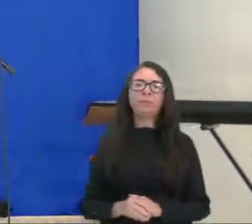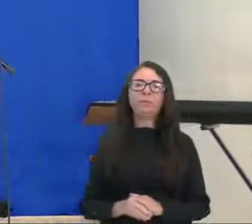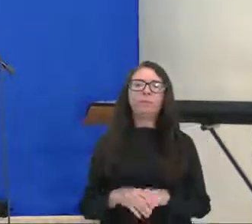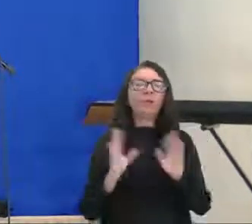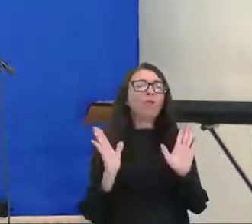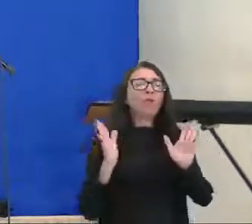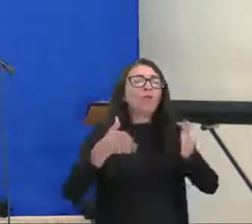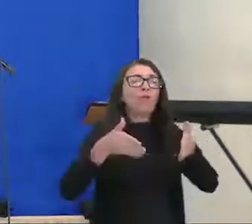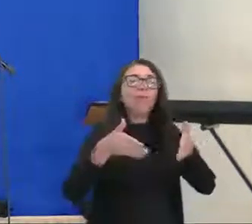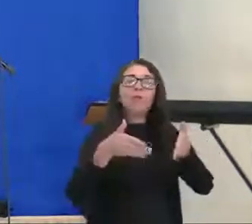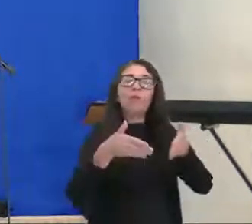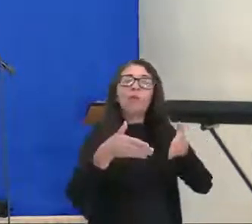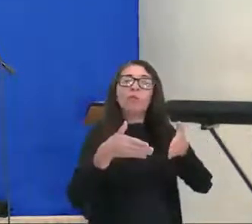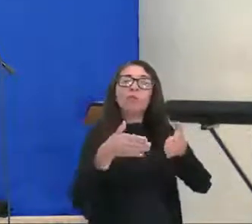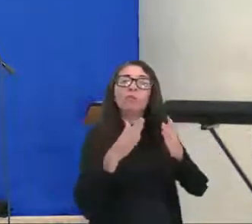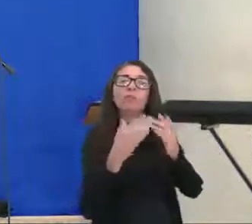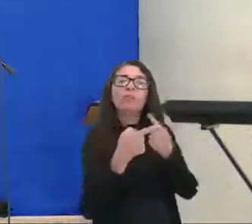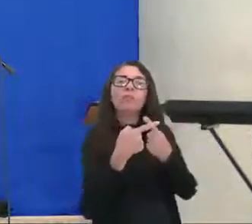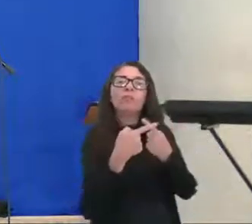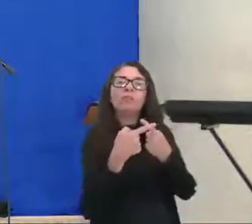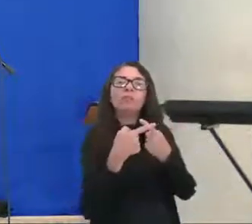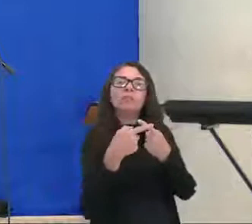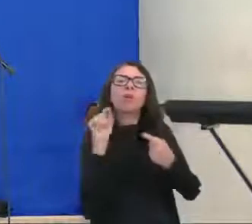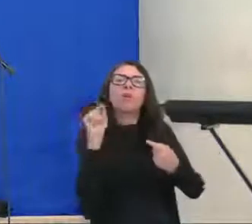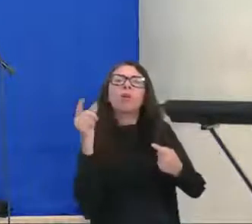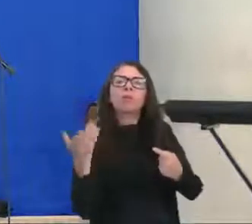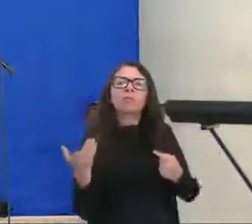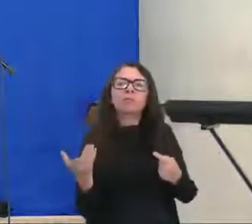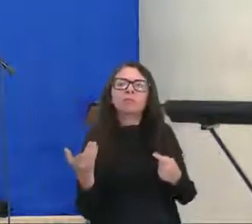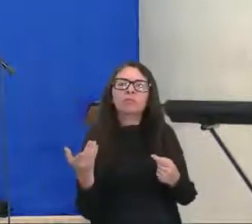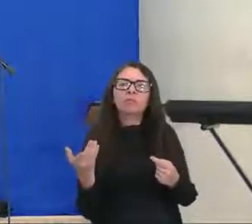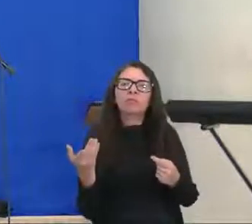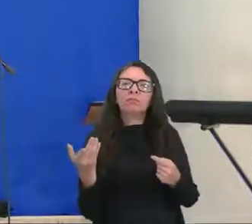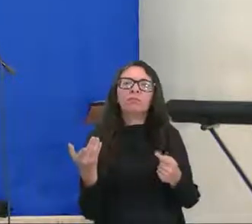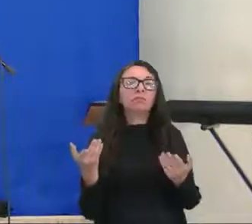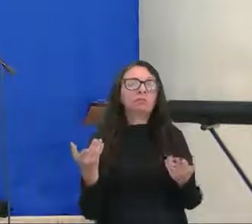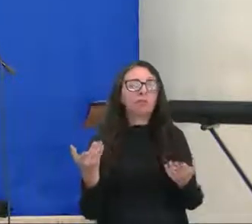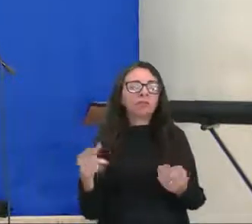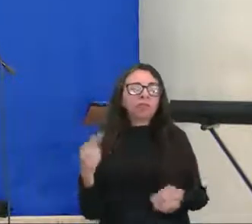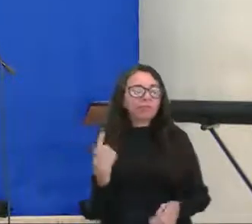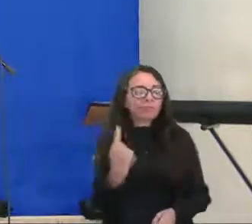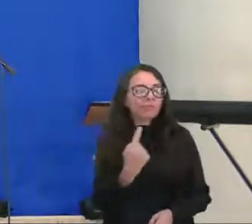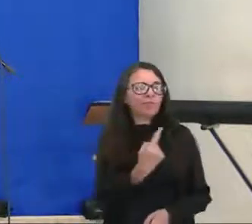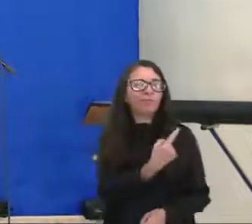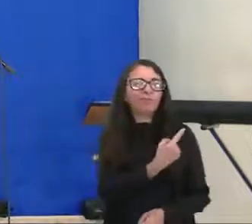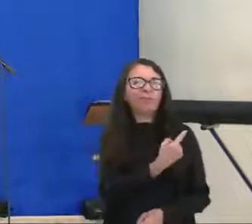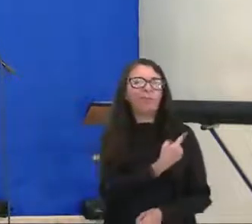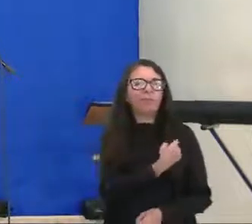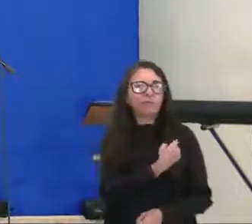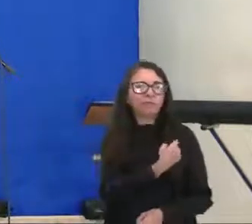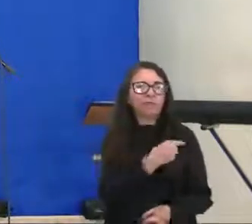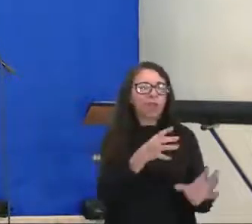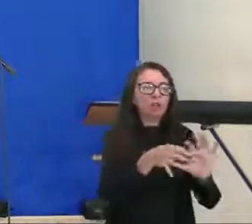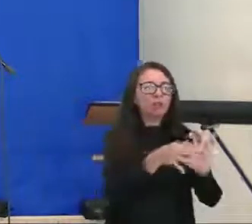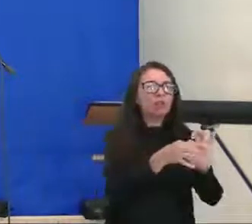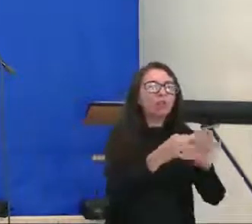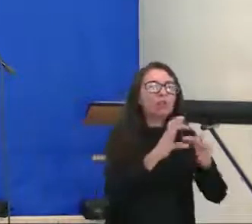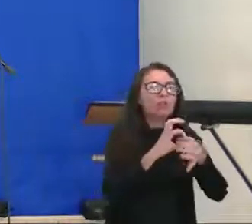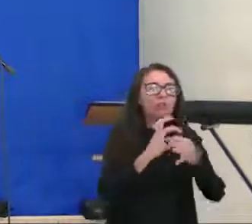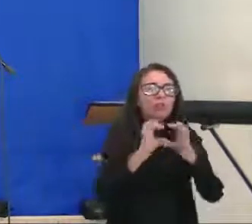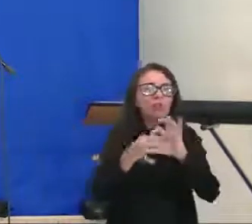é que nós tenhamos um proveito comum conforme aquilo